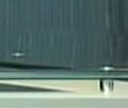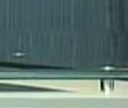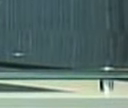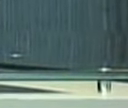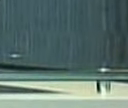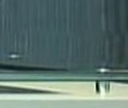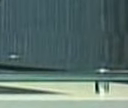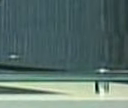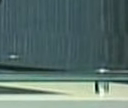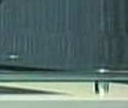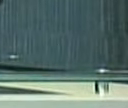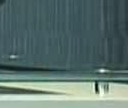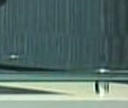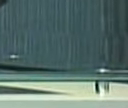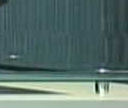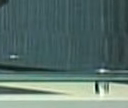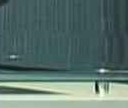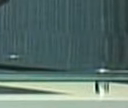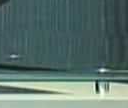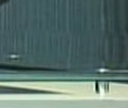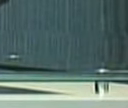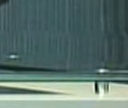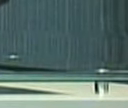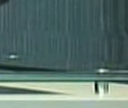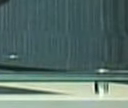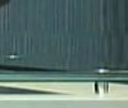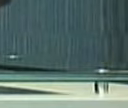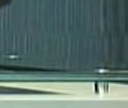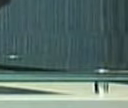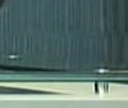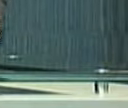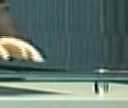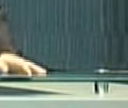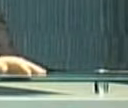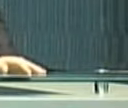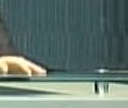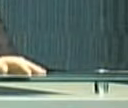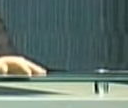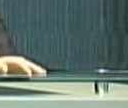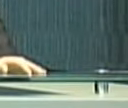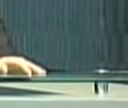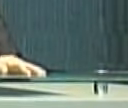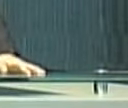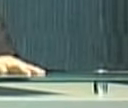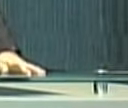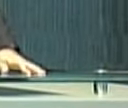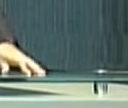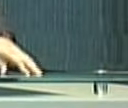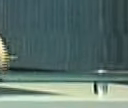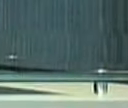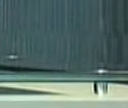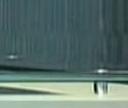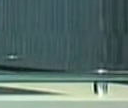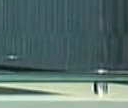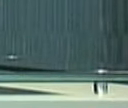Amazonas por esse escândalo que é a transferência de recursos públicos